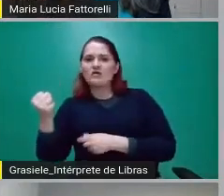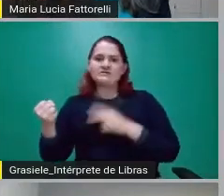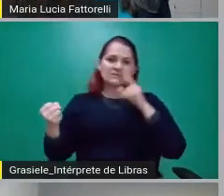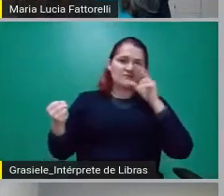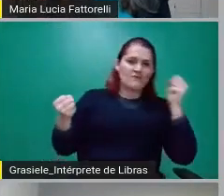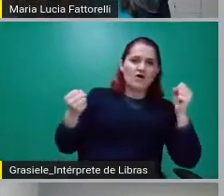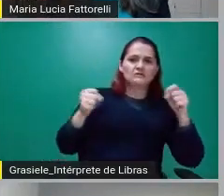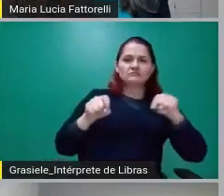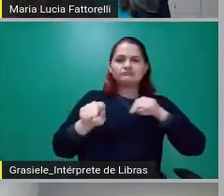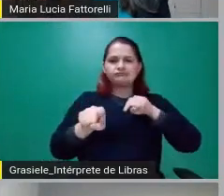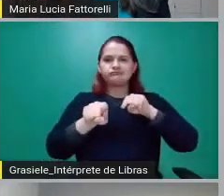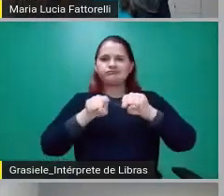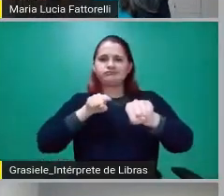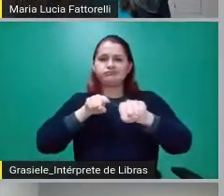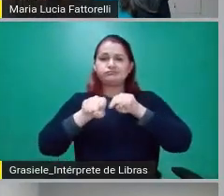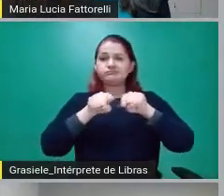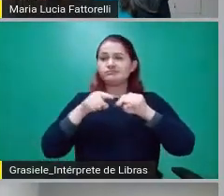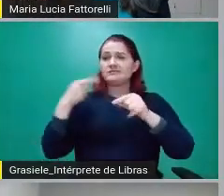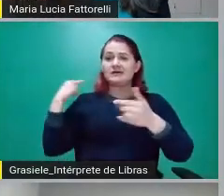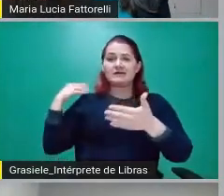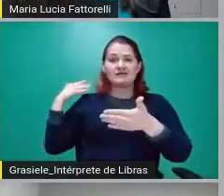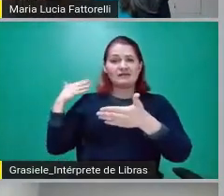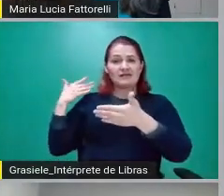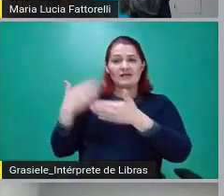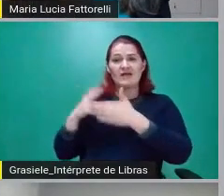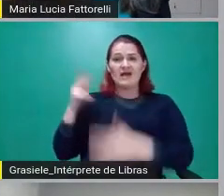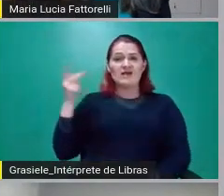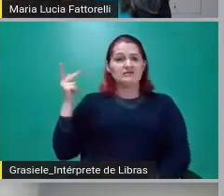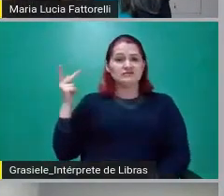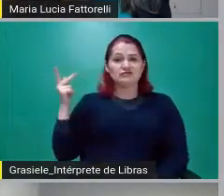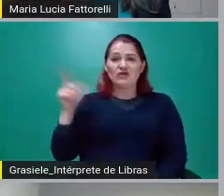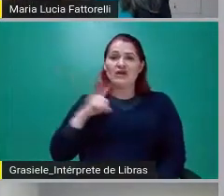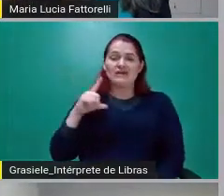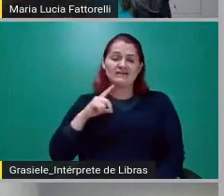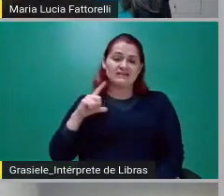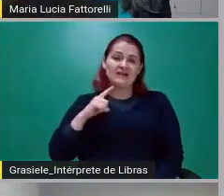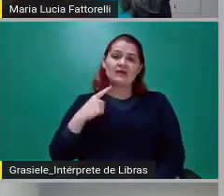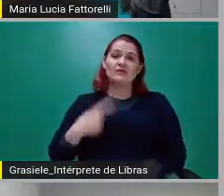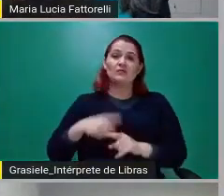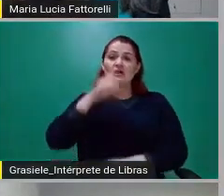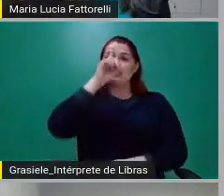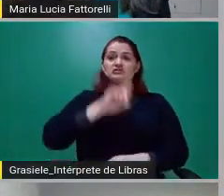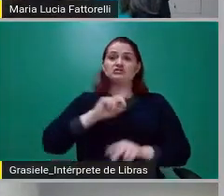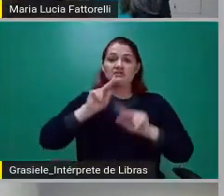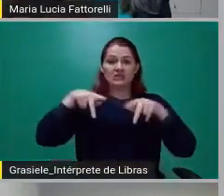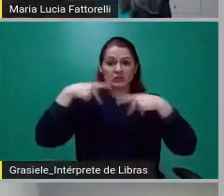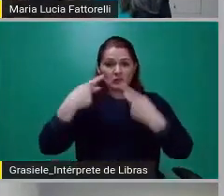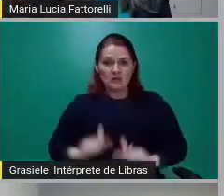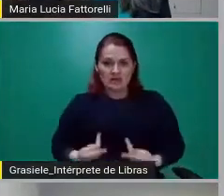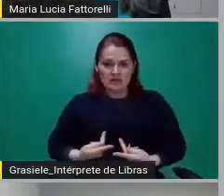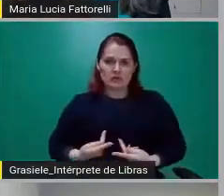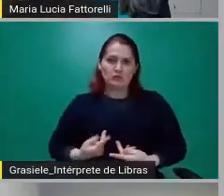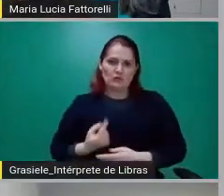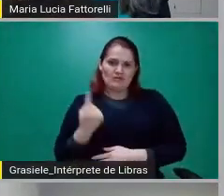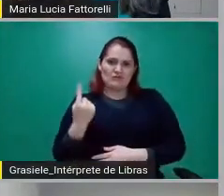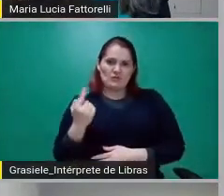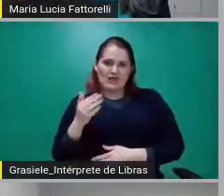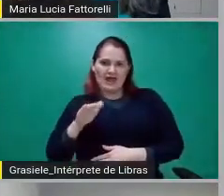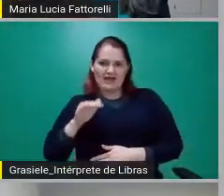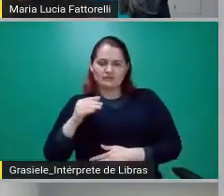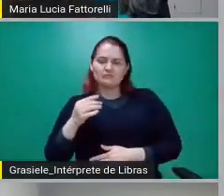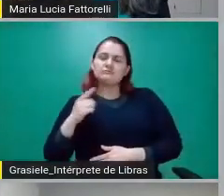históricas. Uma pelos direitos humanos, pelos direitos sociais, pelo